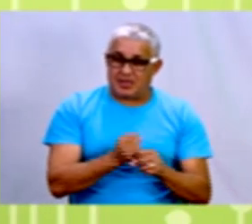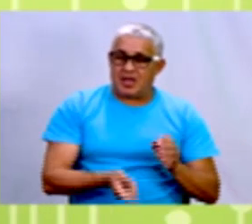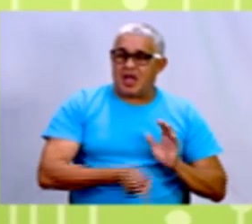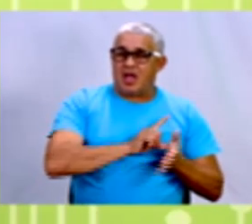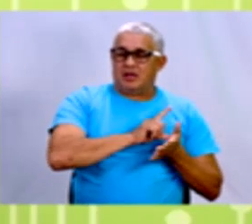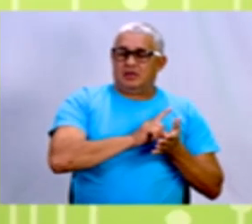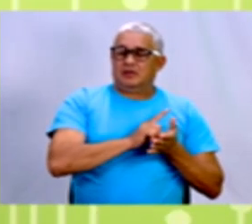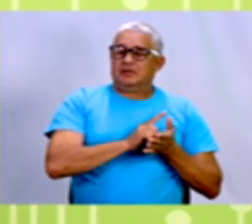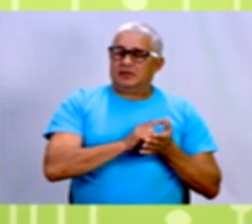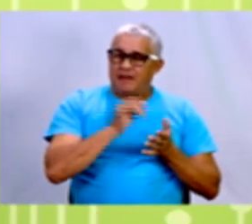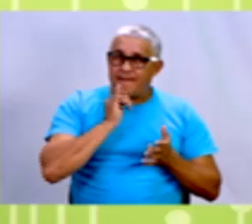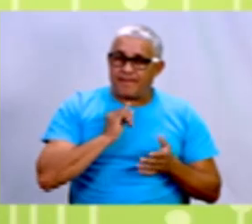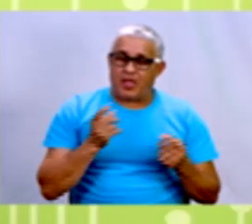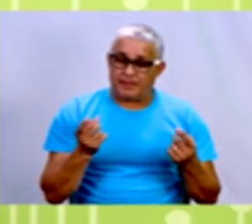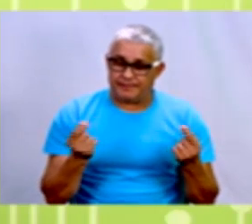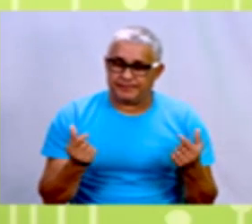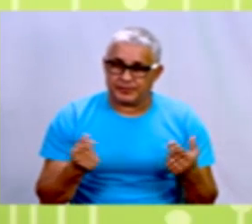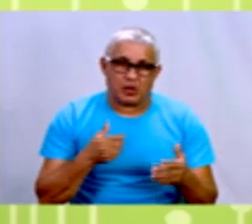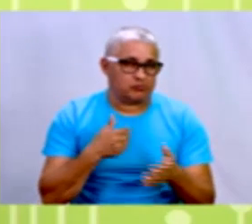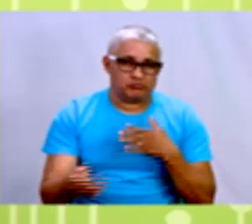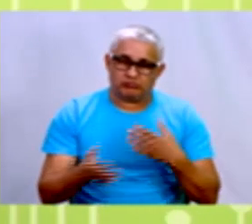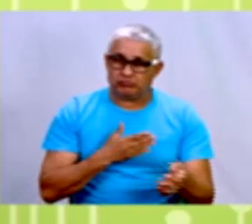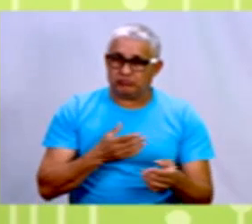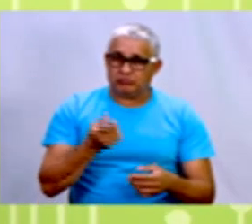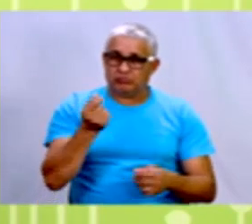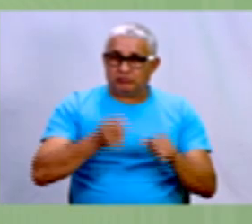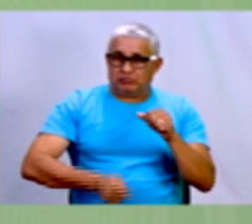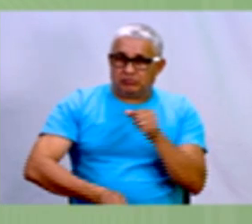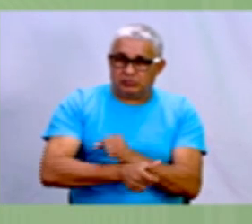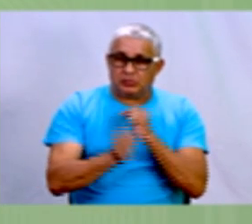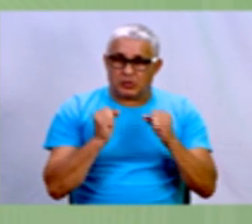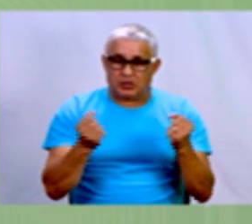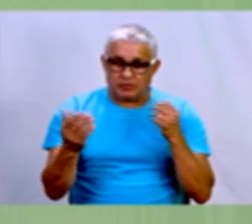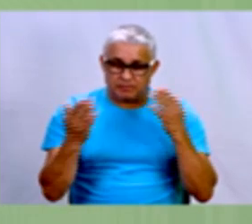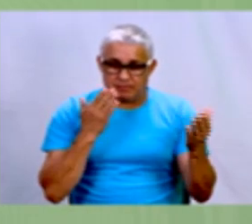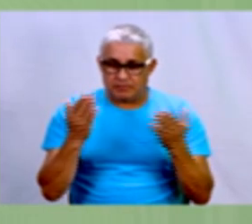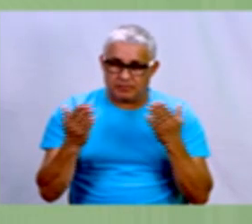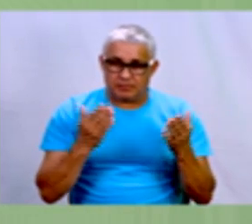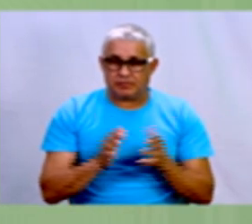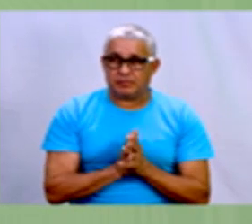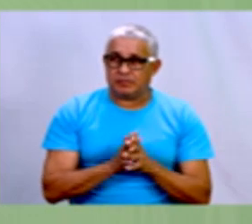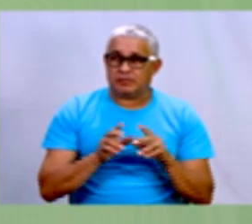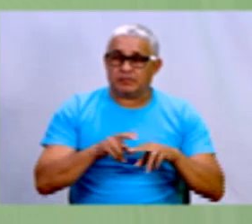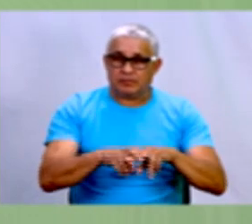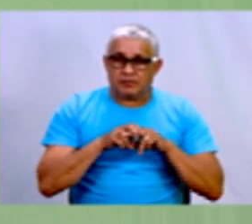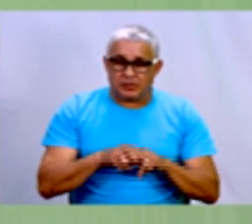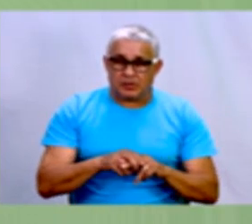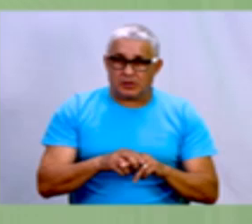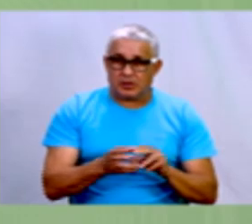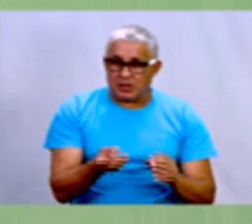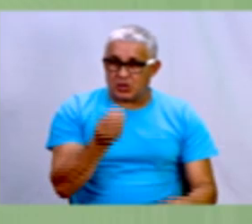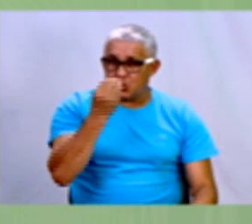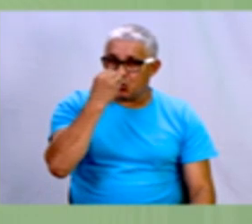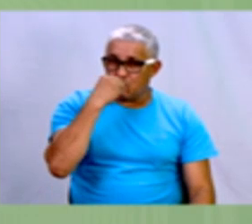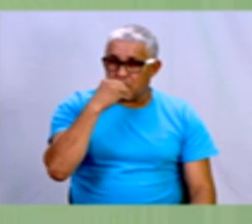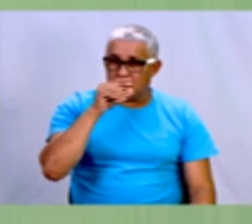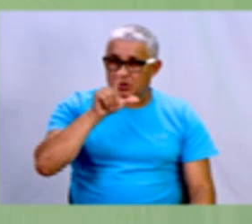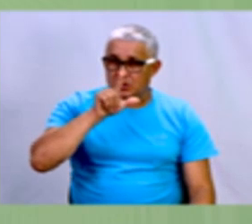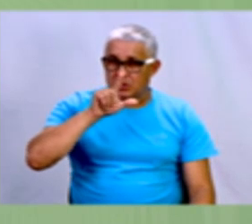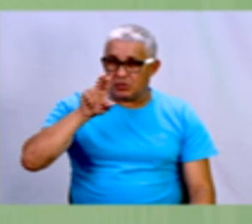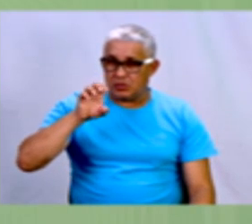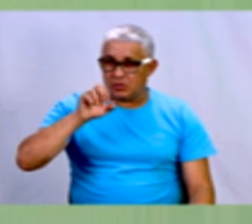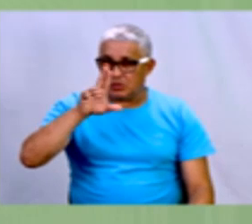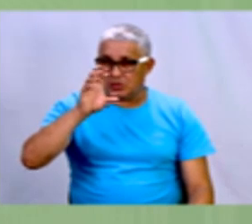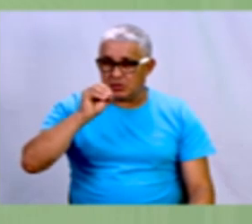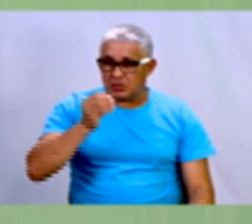só, financeiramente, qualquer investimento pode ser analisado em função do lucro ou do